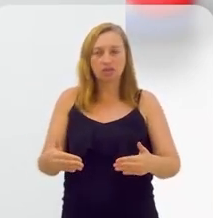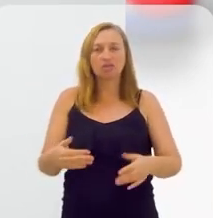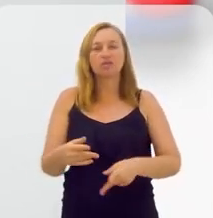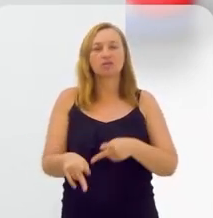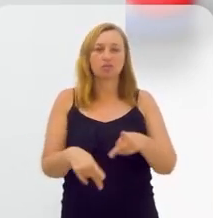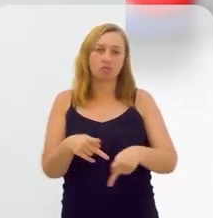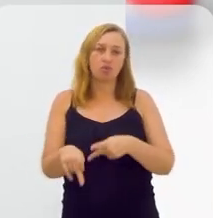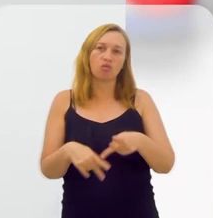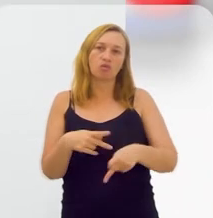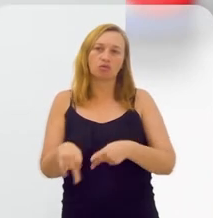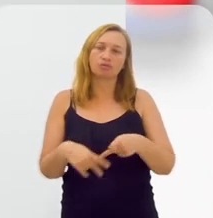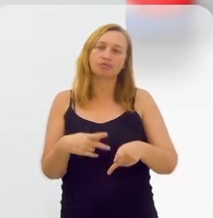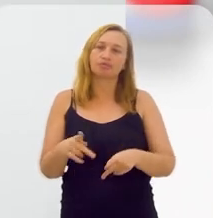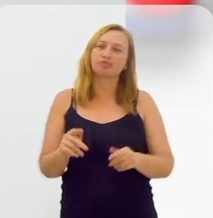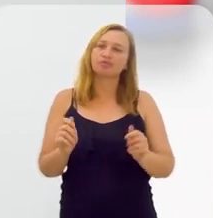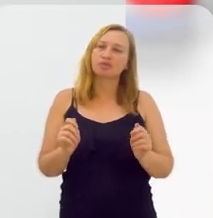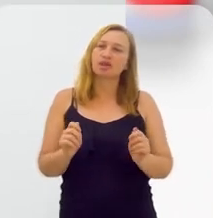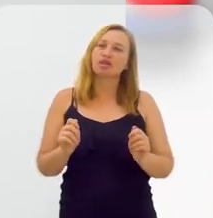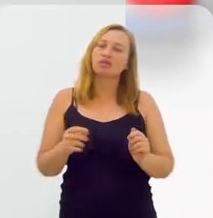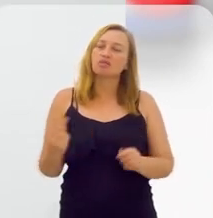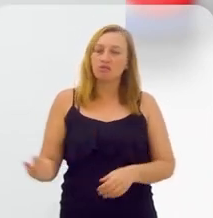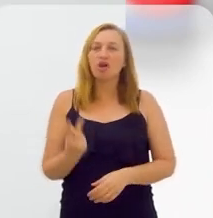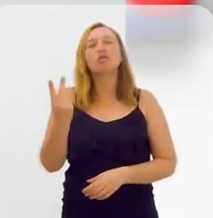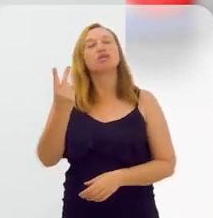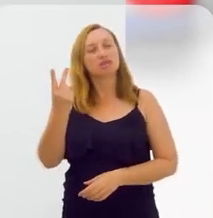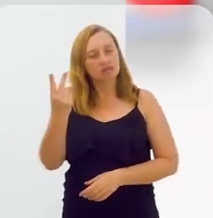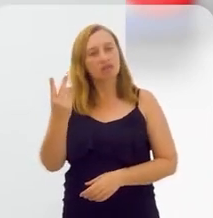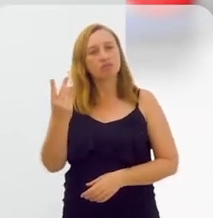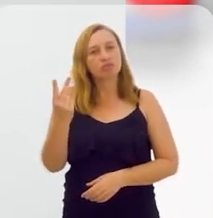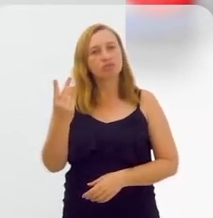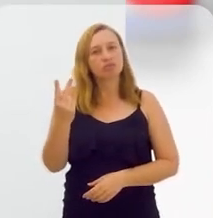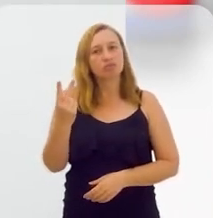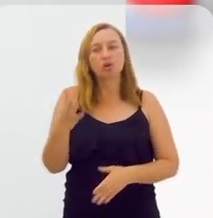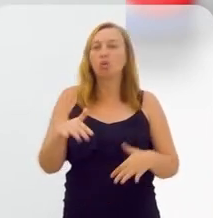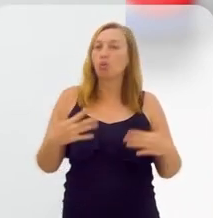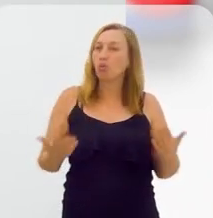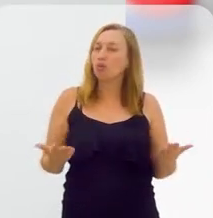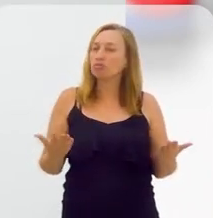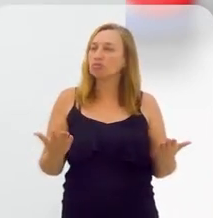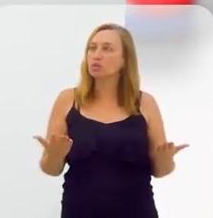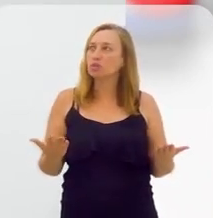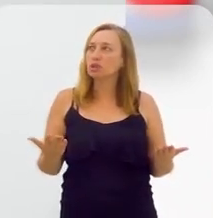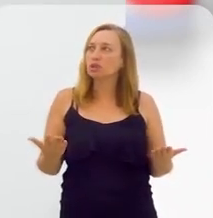essa população. Acho que dá valorização, né, quando